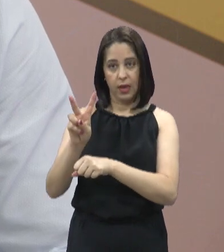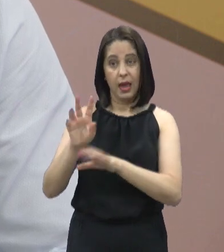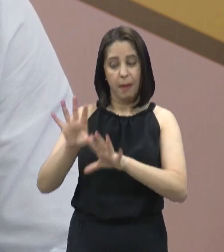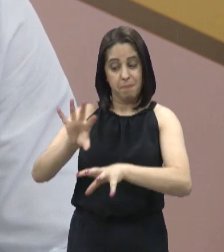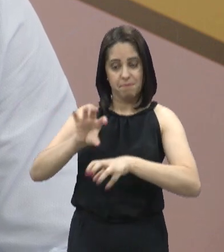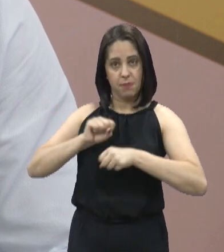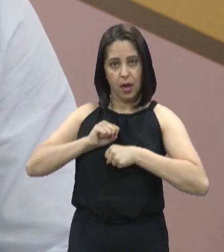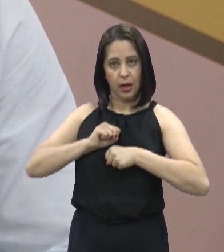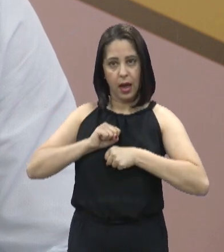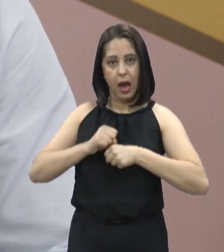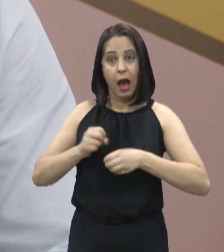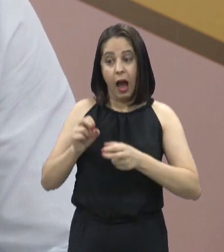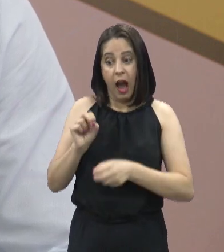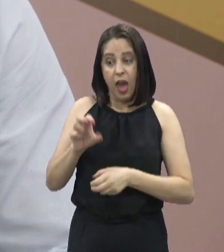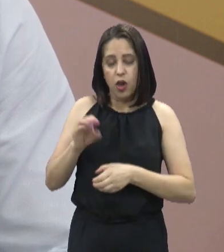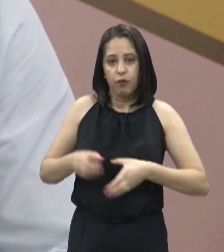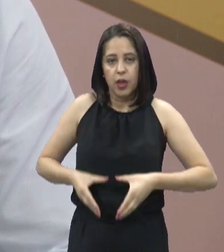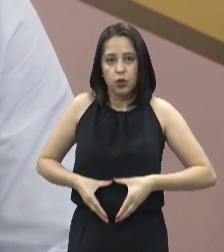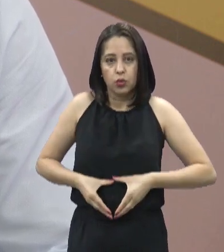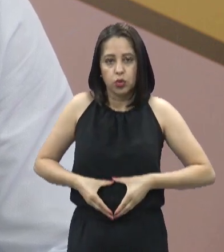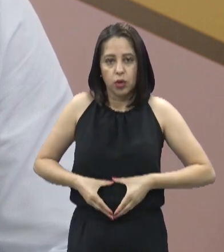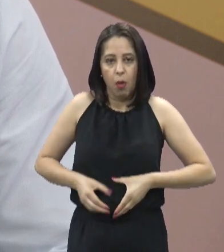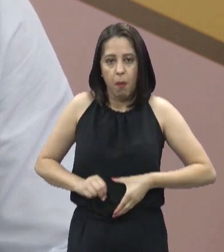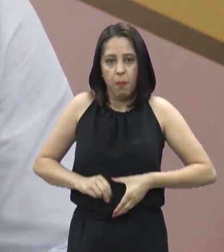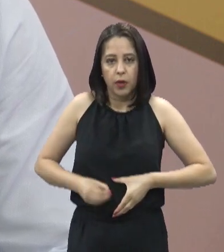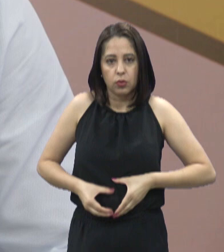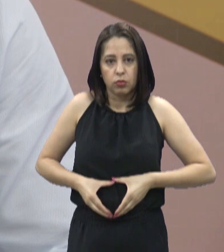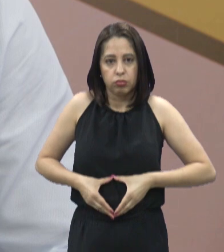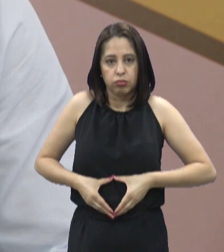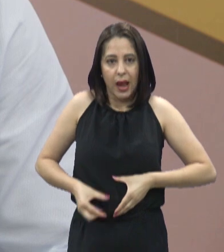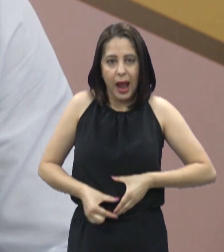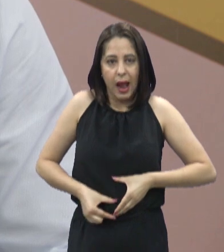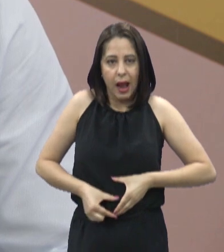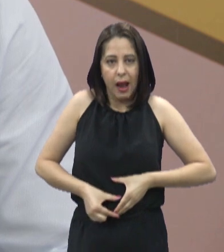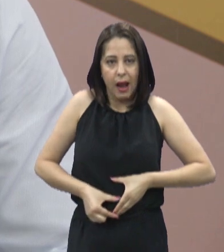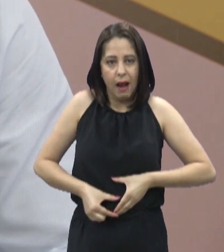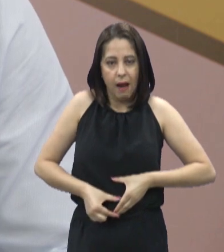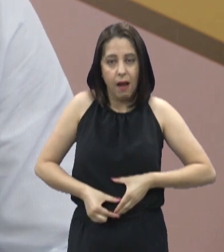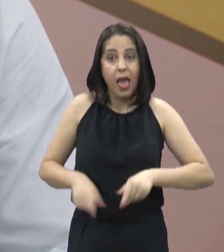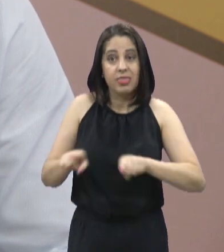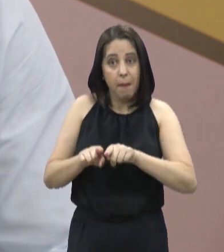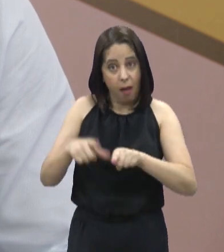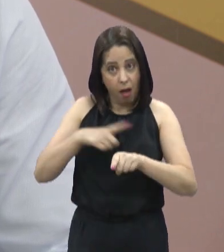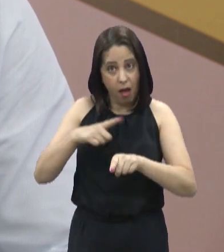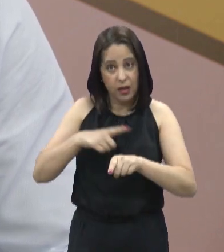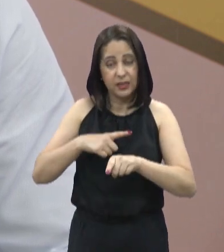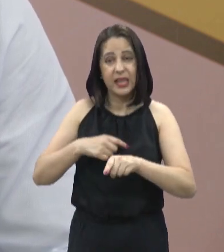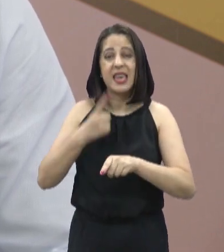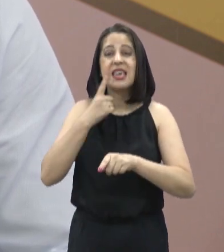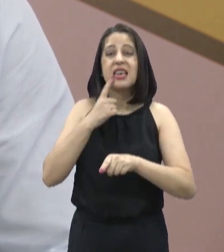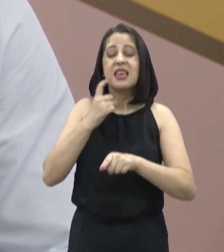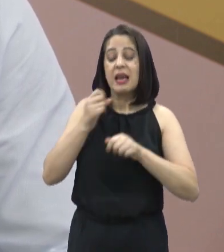começa a fazer a doença no colo do útero, e o principal sintoma também é um sangramento, especialmente após